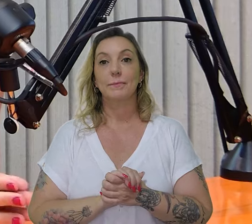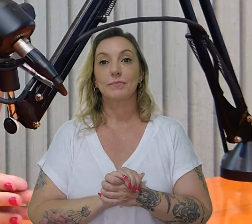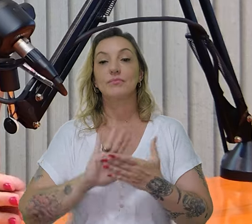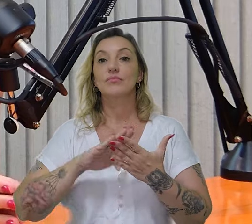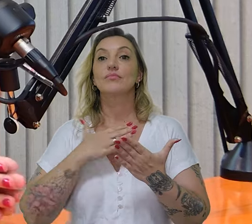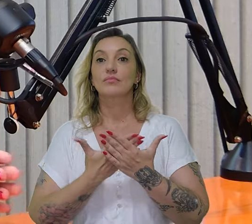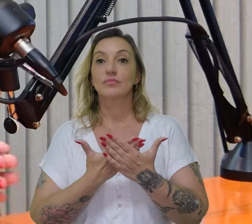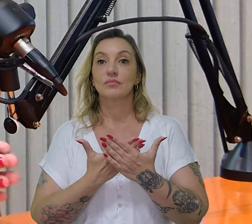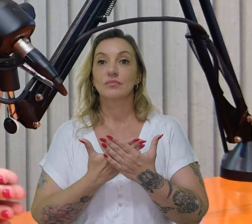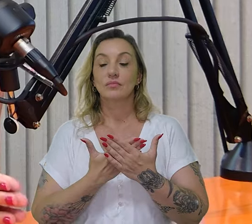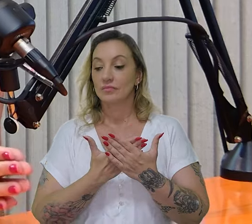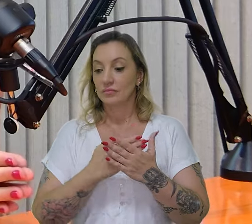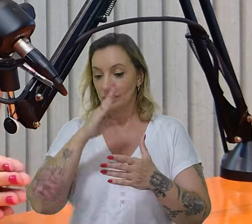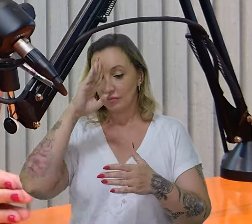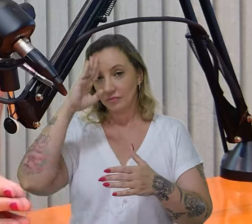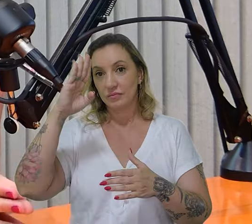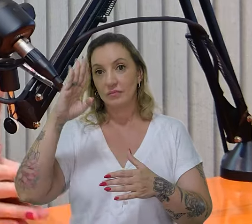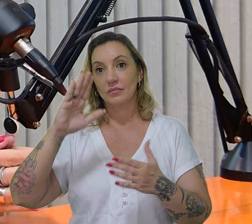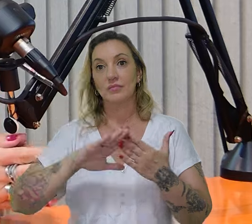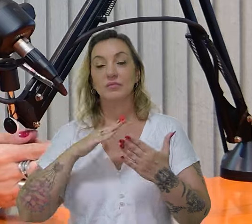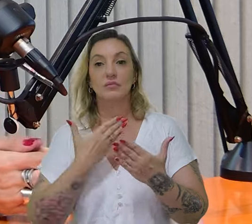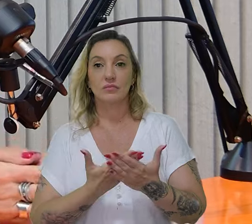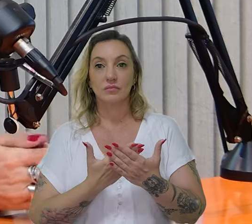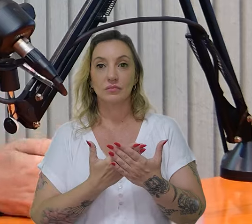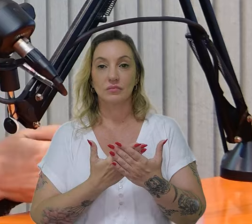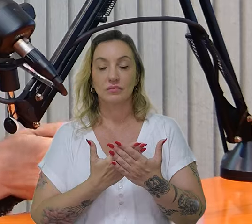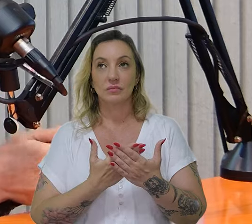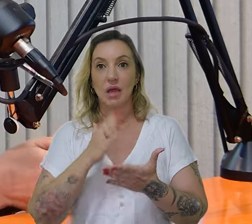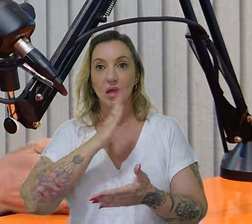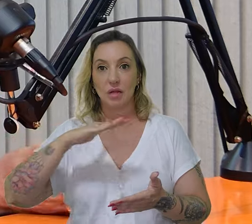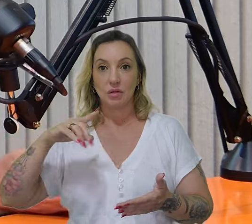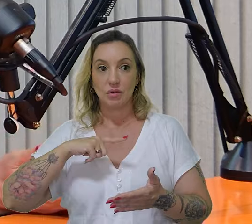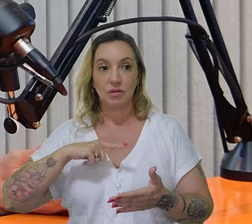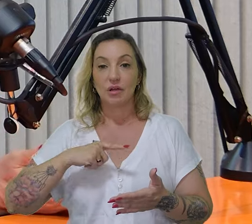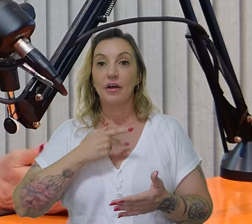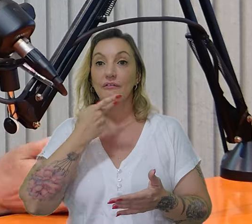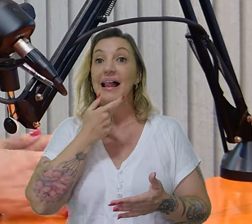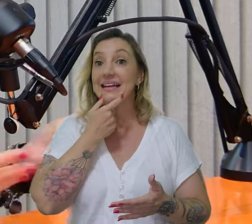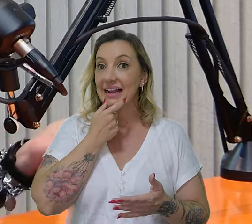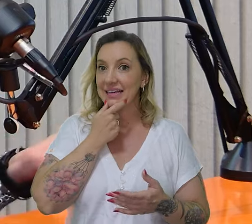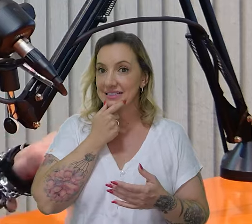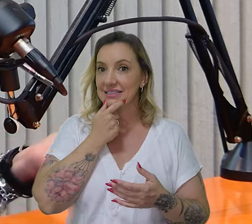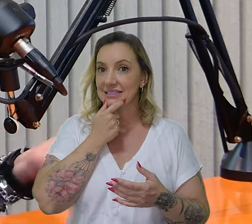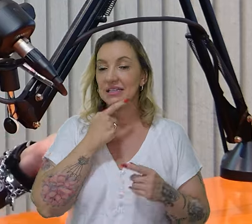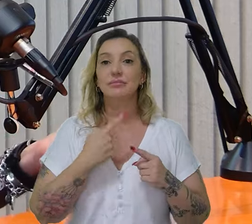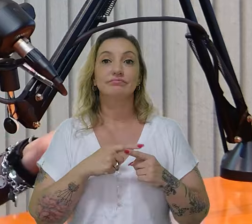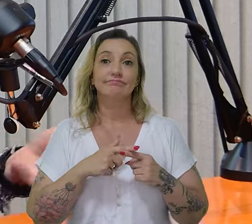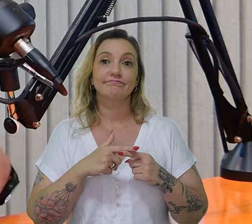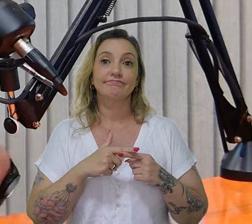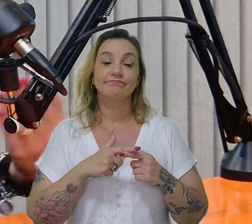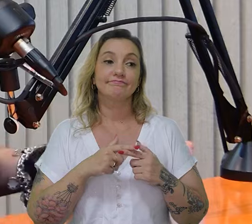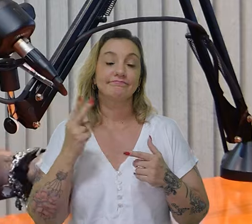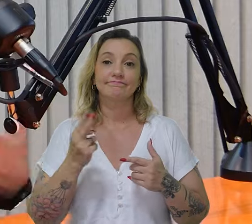escolas a gente prioriza as escolas que tem alunos que falam inglês exato porque senão